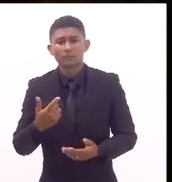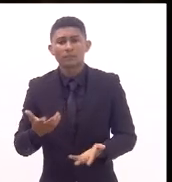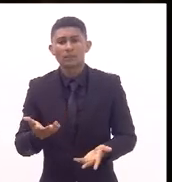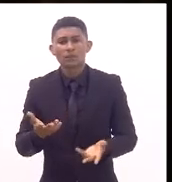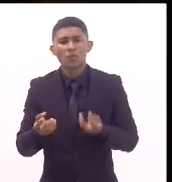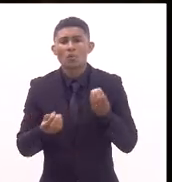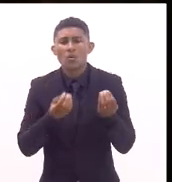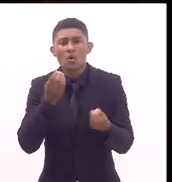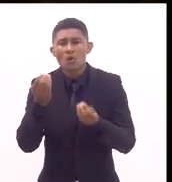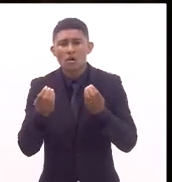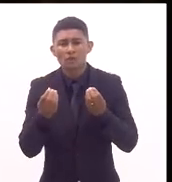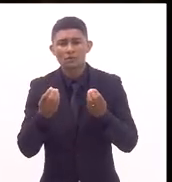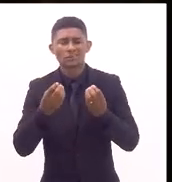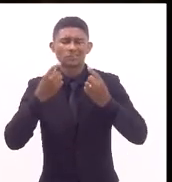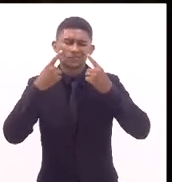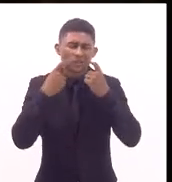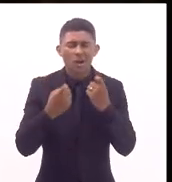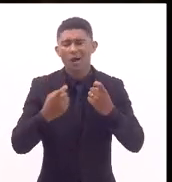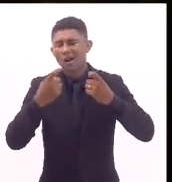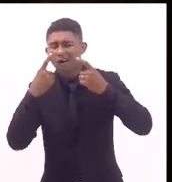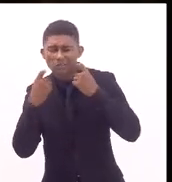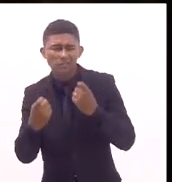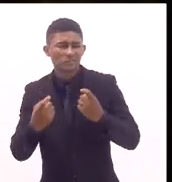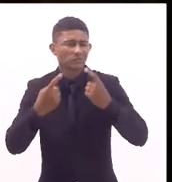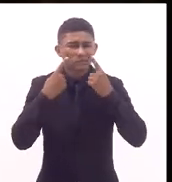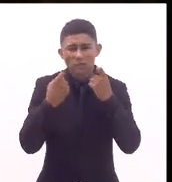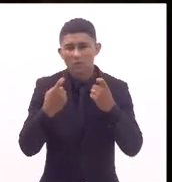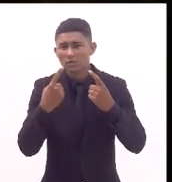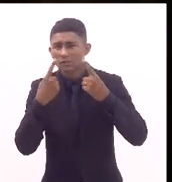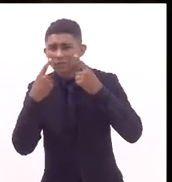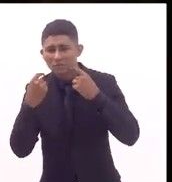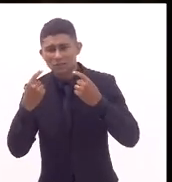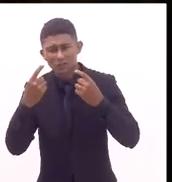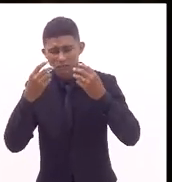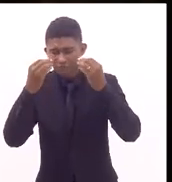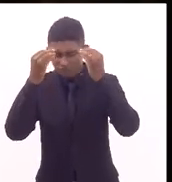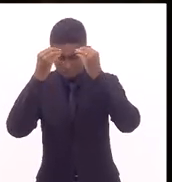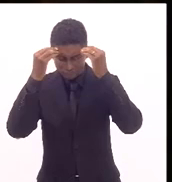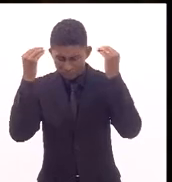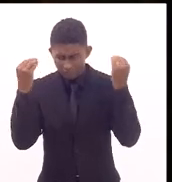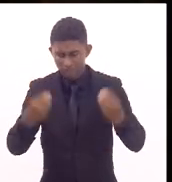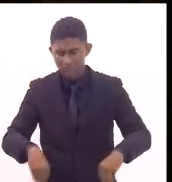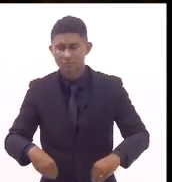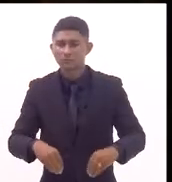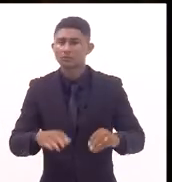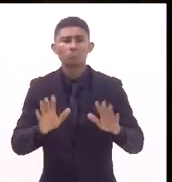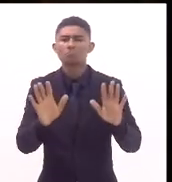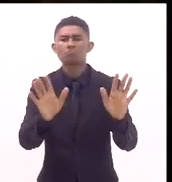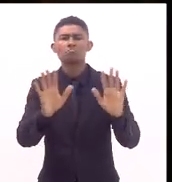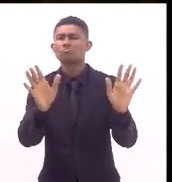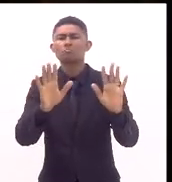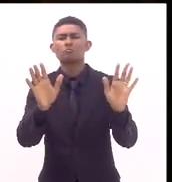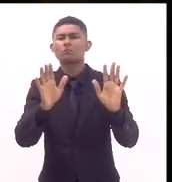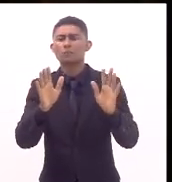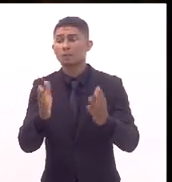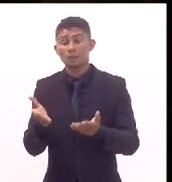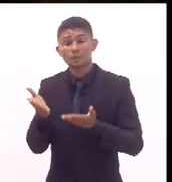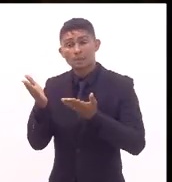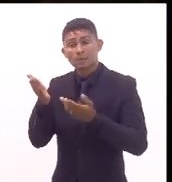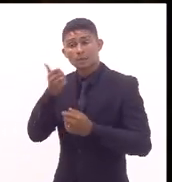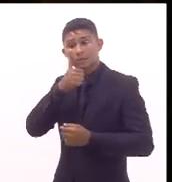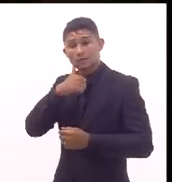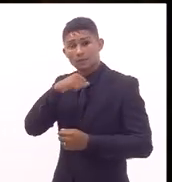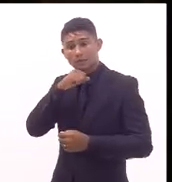deitar-se choro né e esquecimento eu falei lembrança através da minha